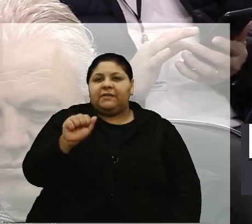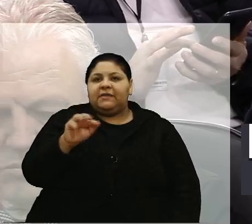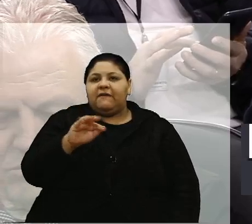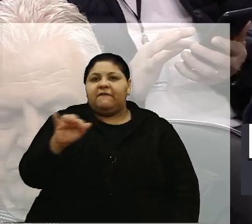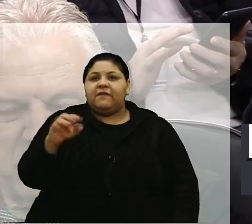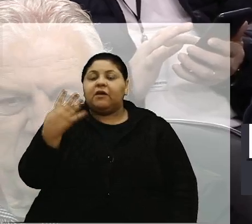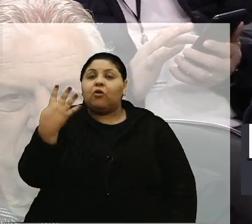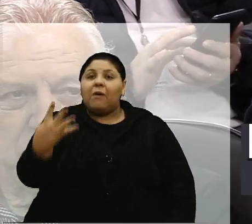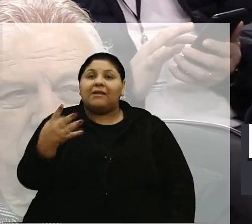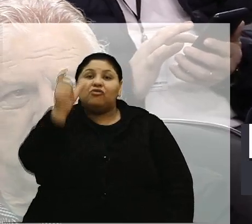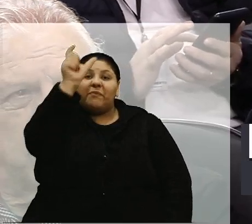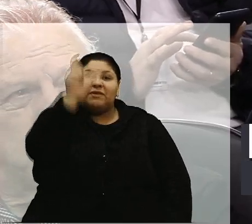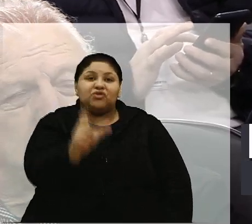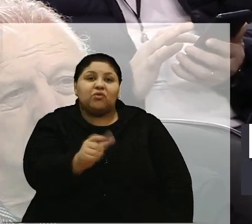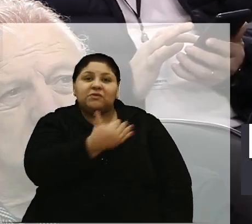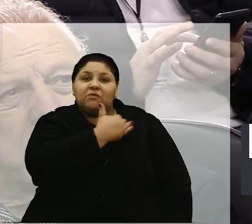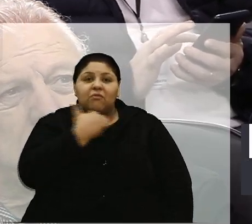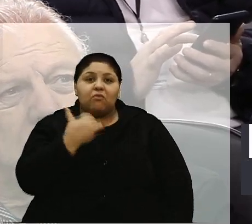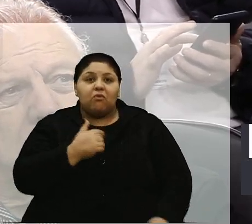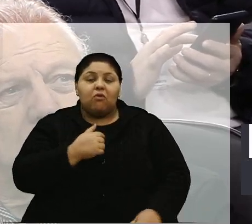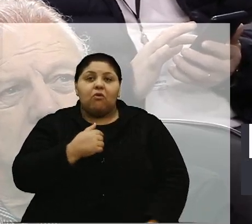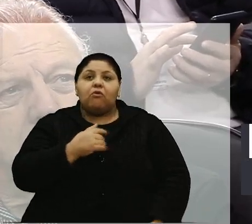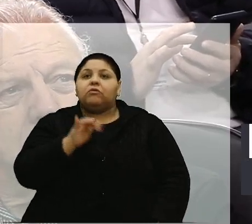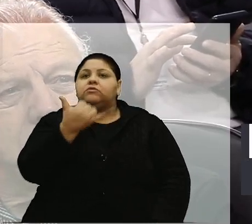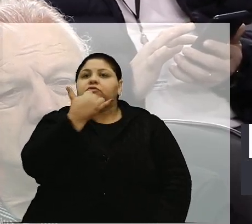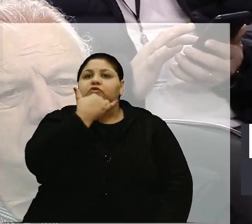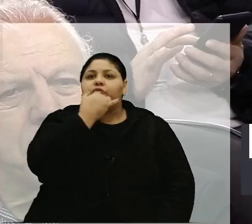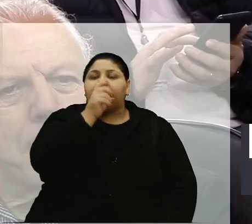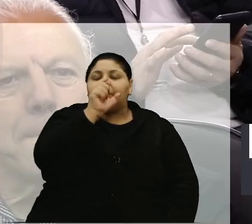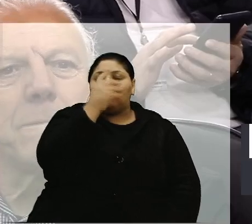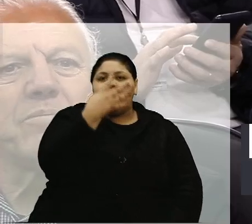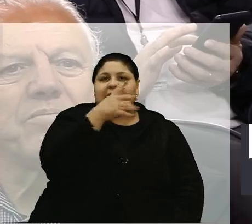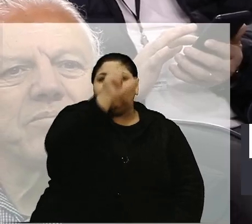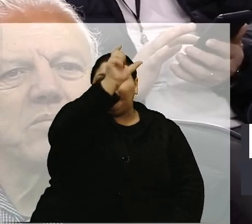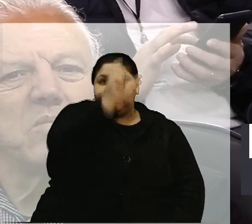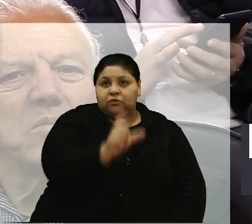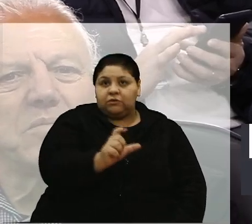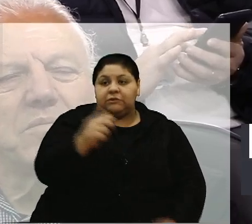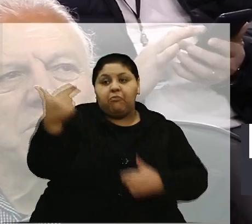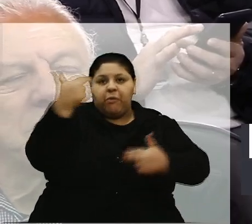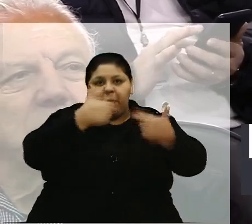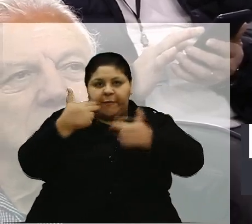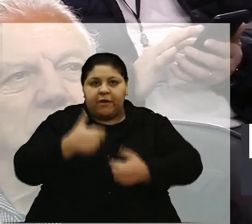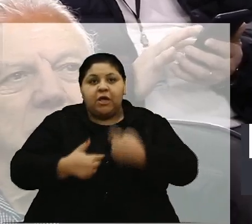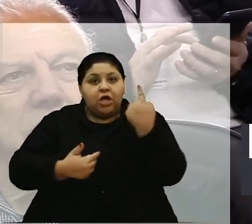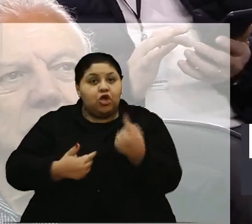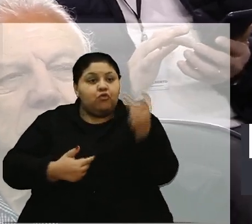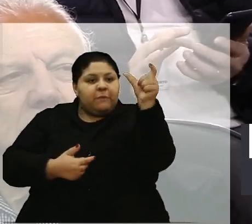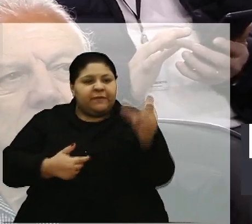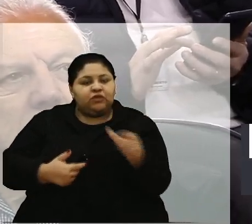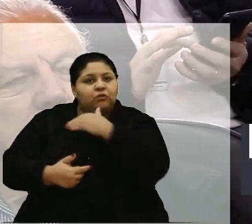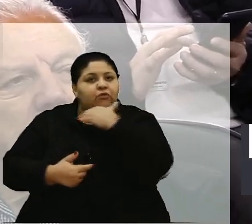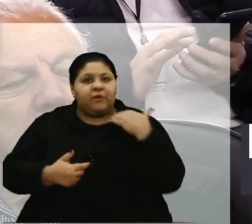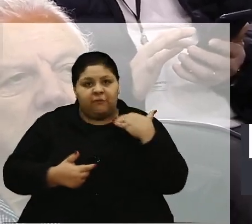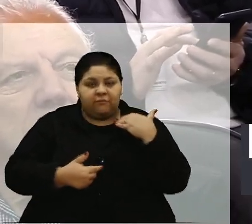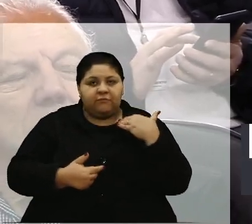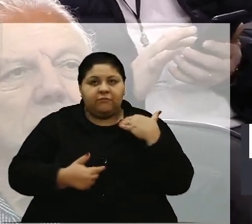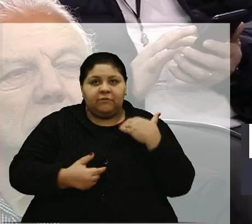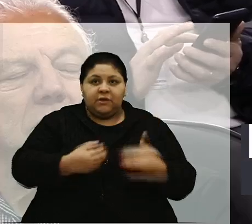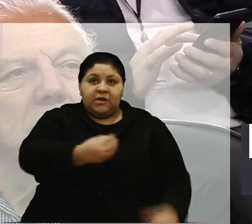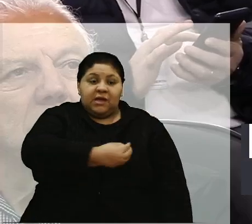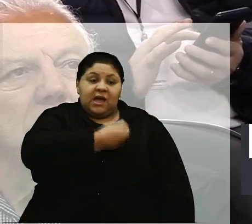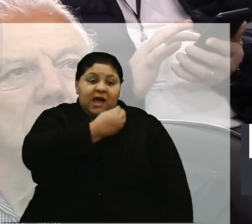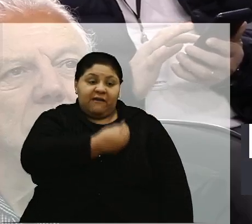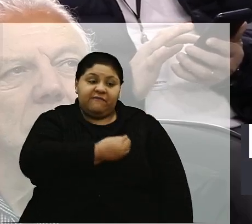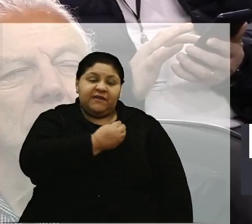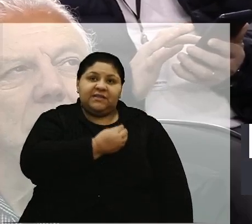lá. Uma pessoa perdeu a vida, uma mulher de 35 anos. A vida do sargento que morreu e a vida dessa mulher que